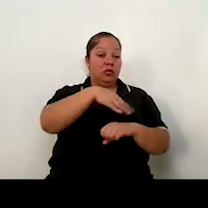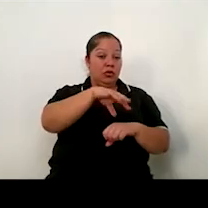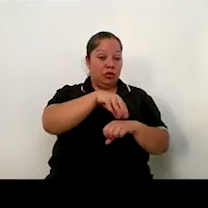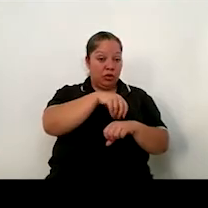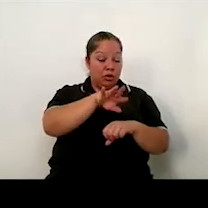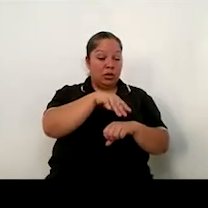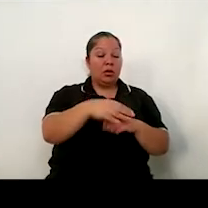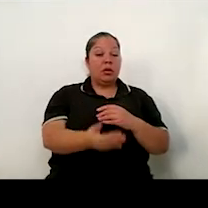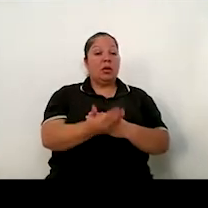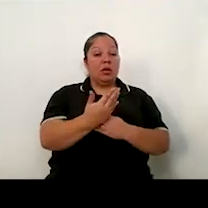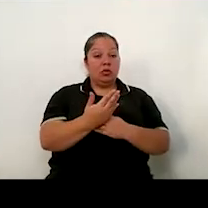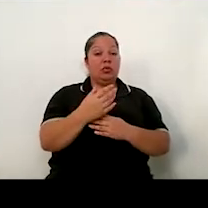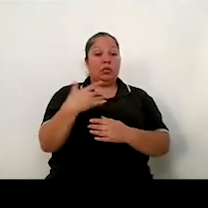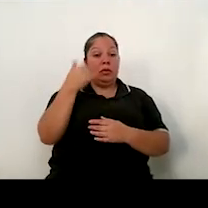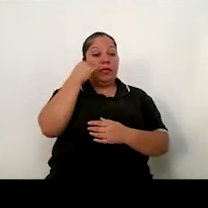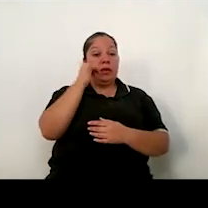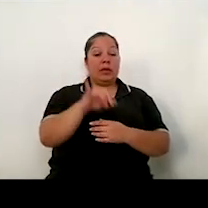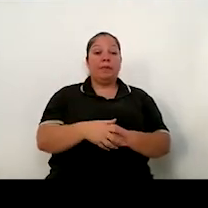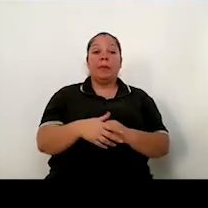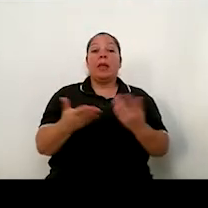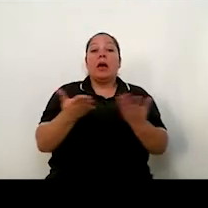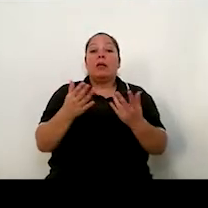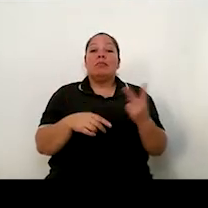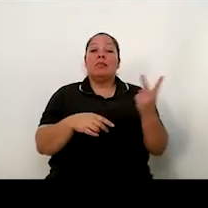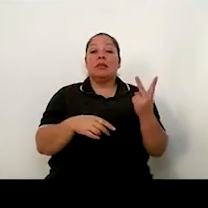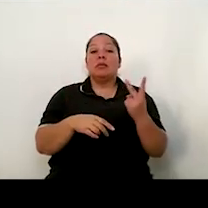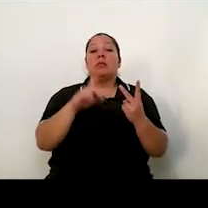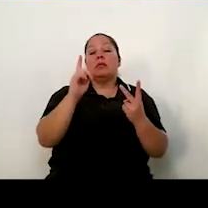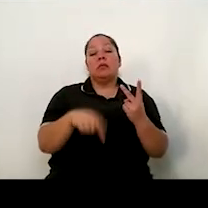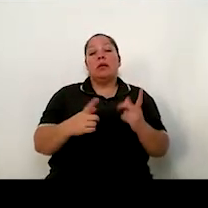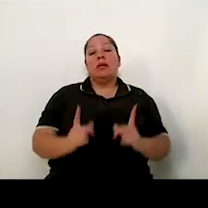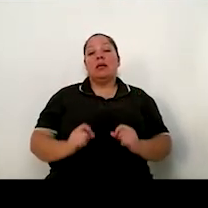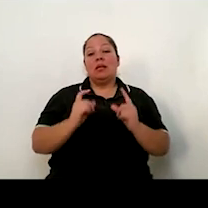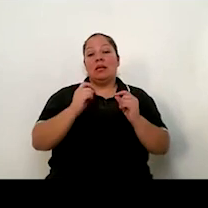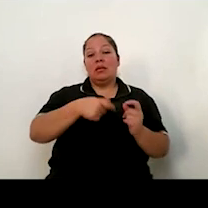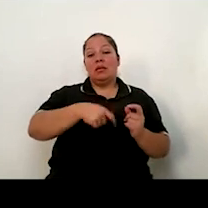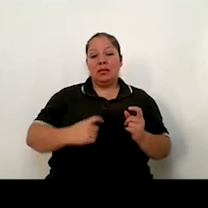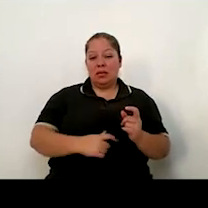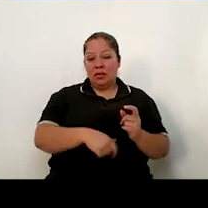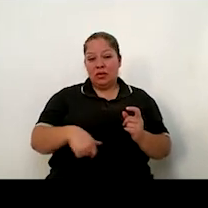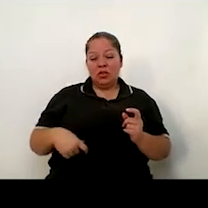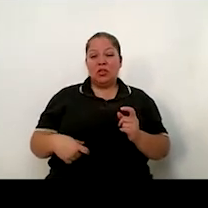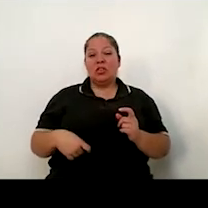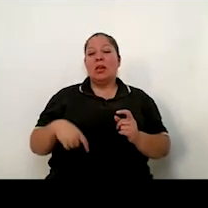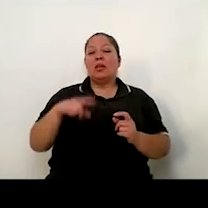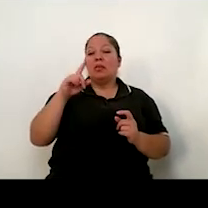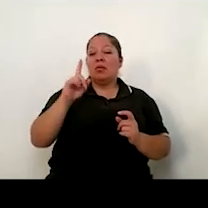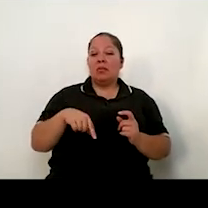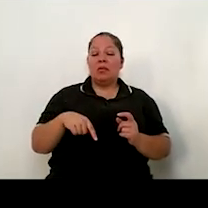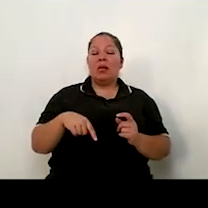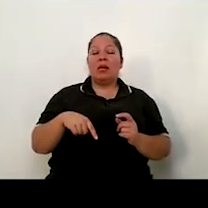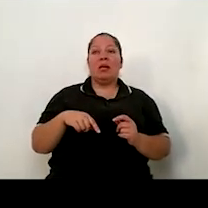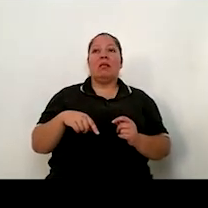do intestino, que é o câncer coloretal, ele é um dos tipos mais comuns e letais de câncer no mundo. Mas,